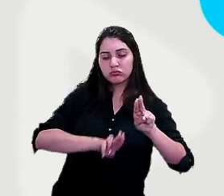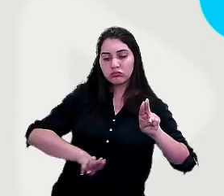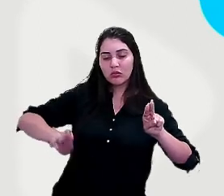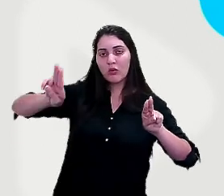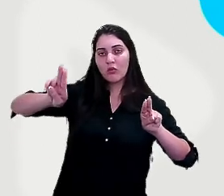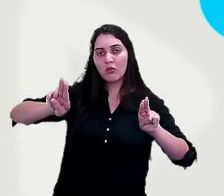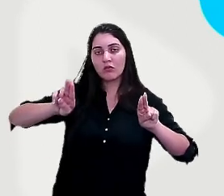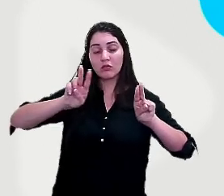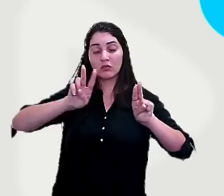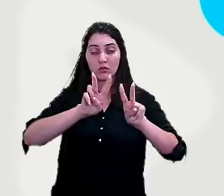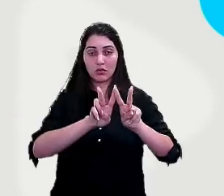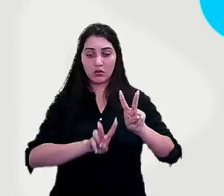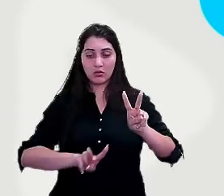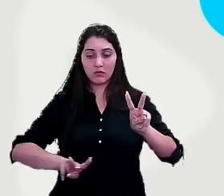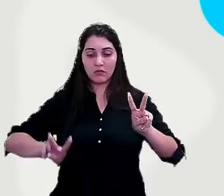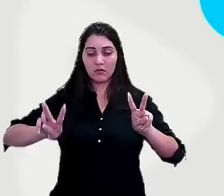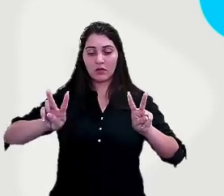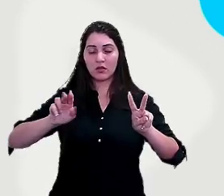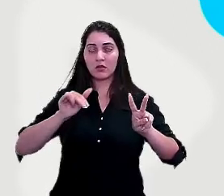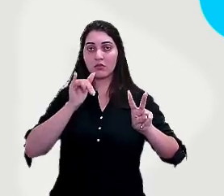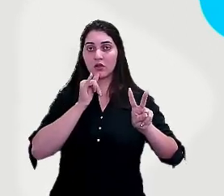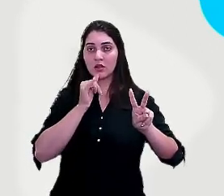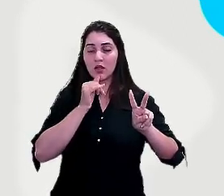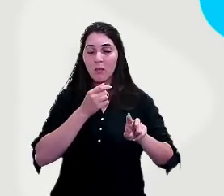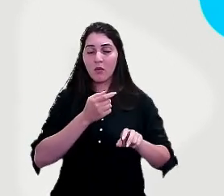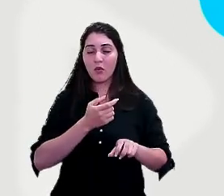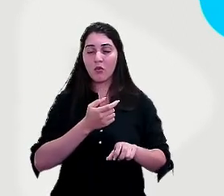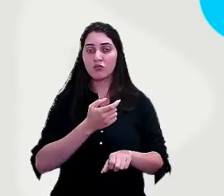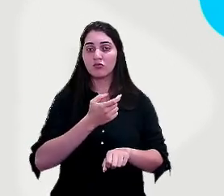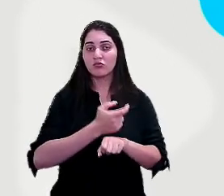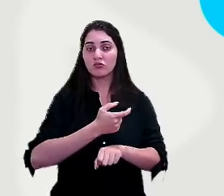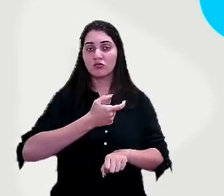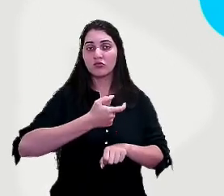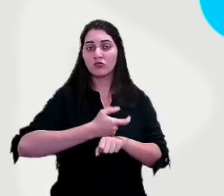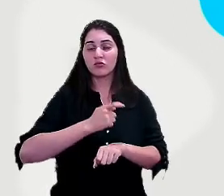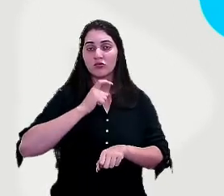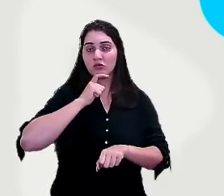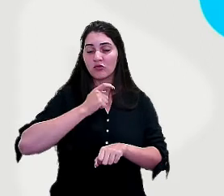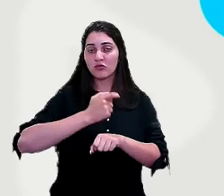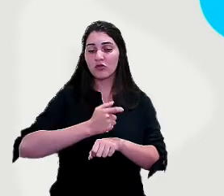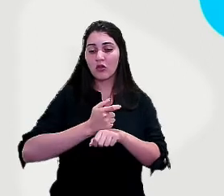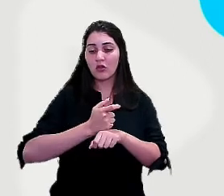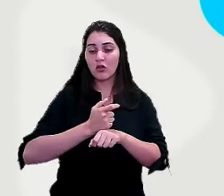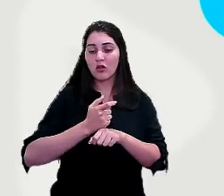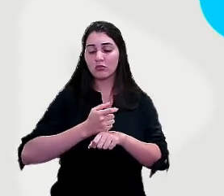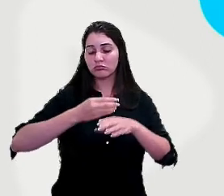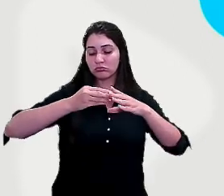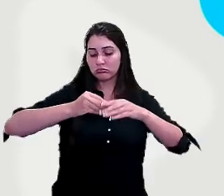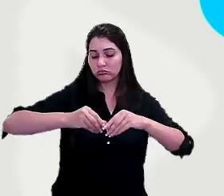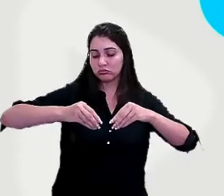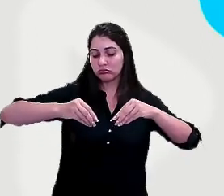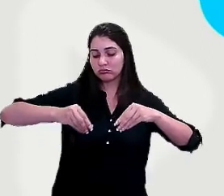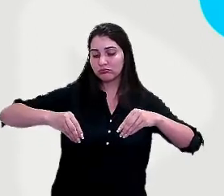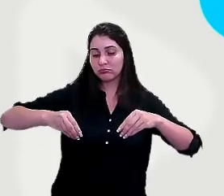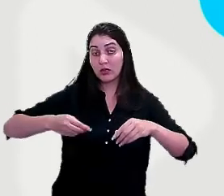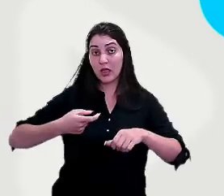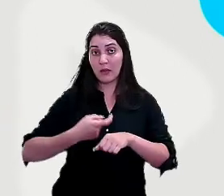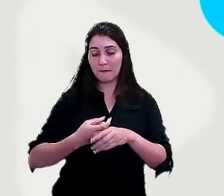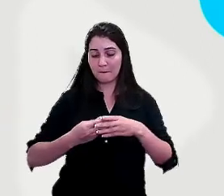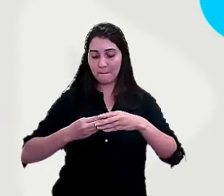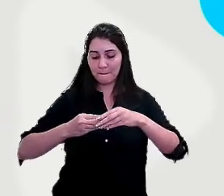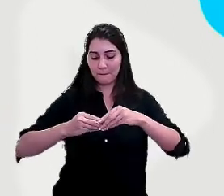Então, o gelo, ele depositado, ele vai corroendo, né, a rocha, e depois ele